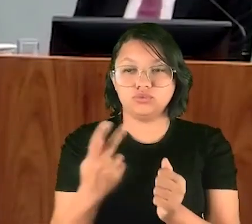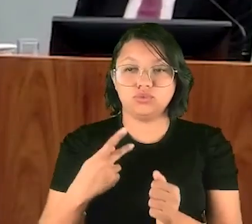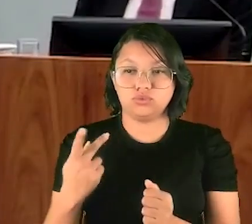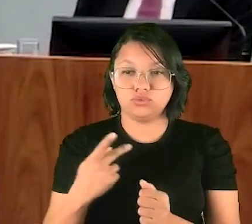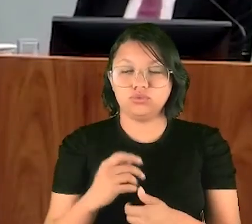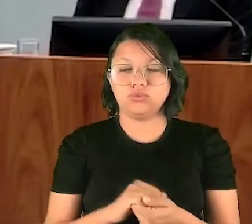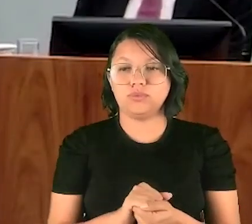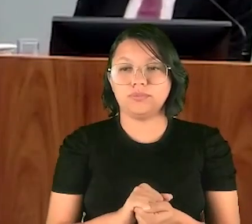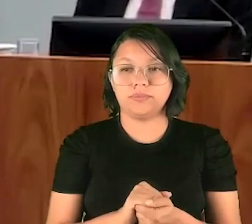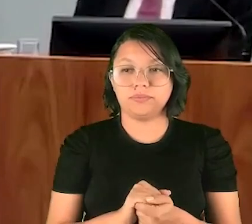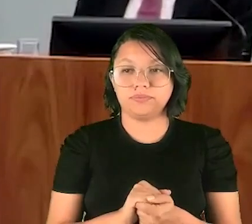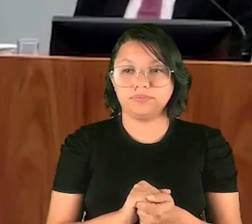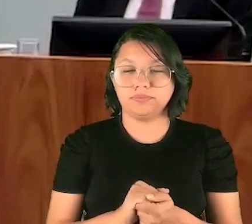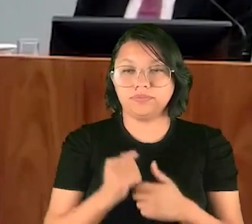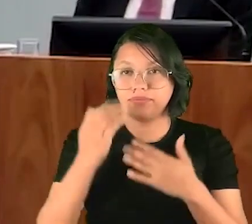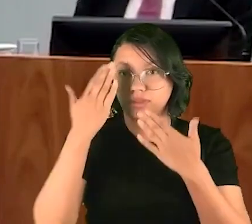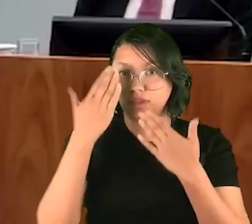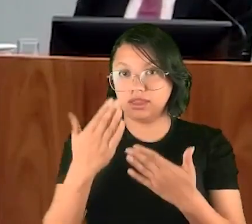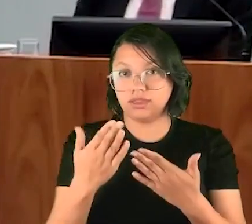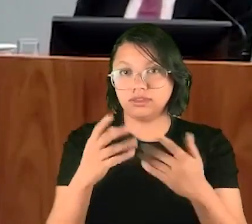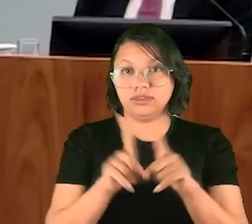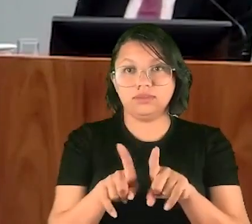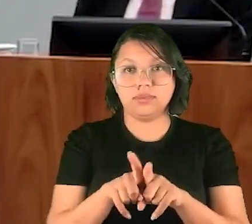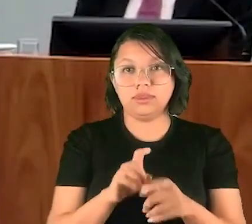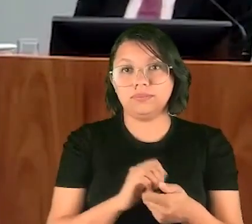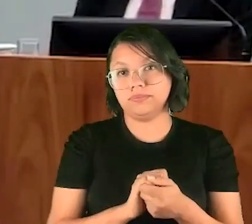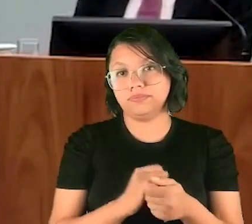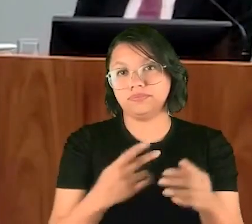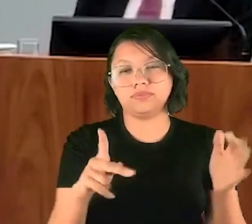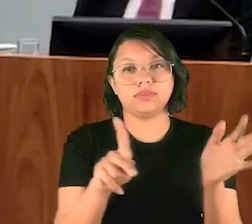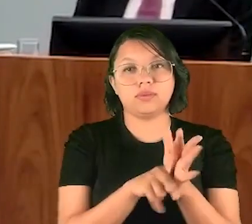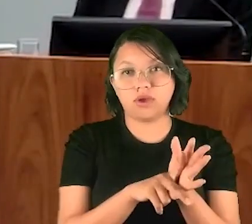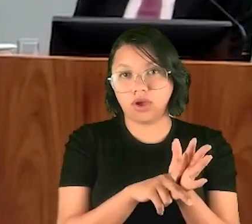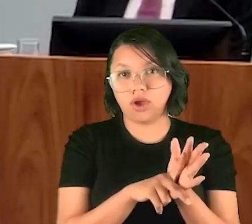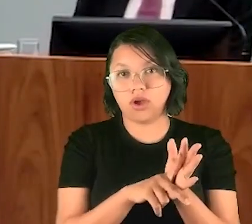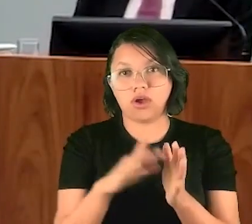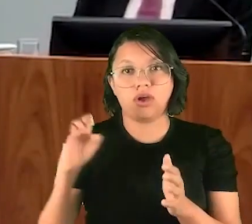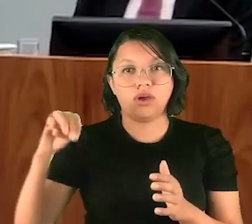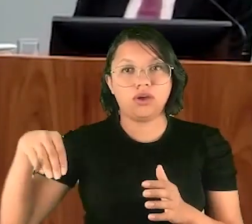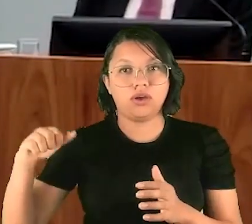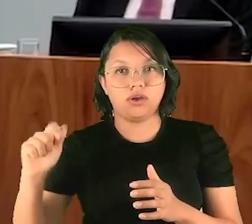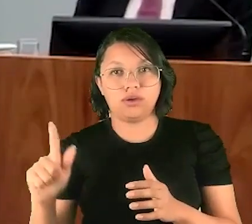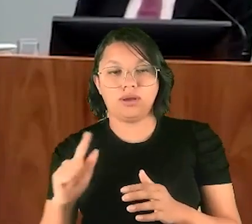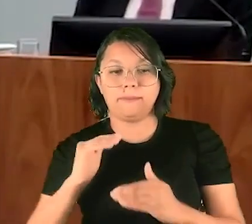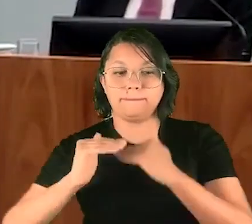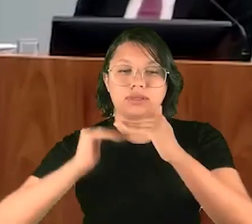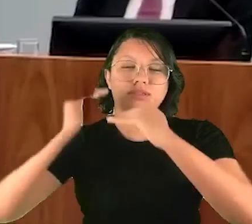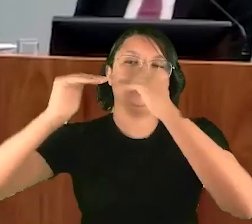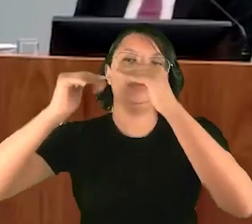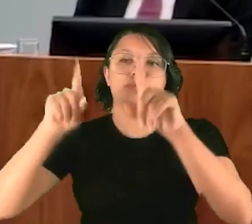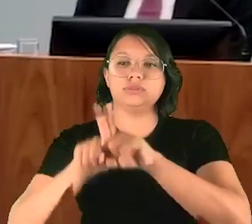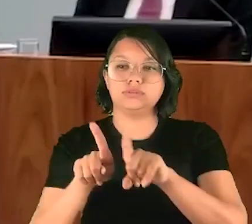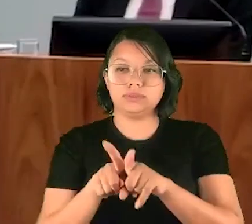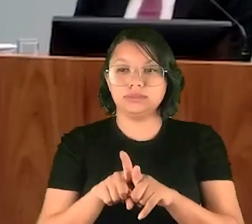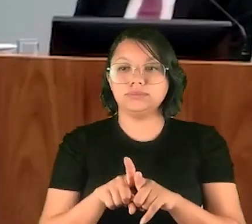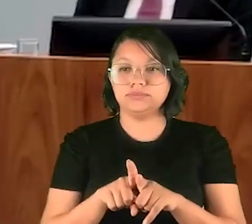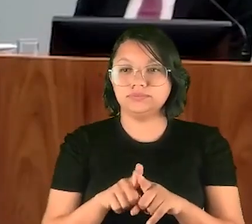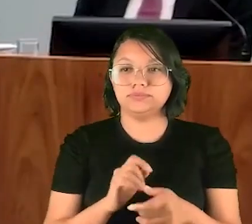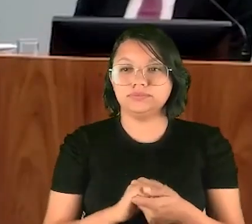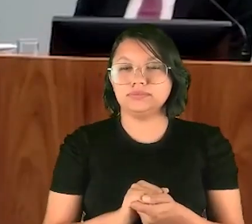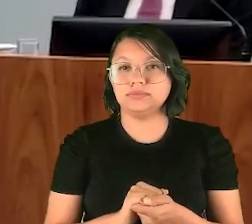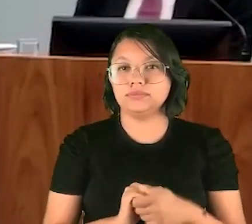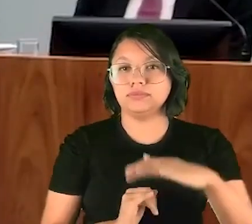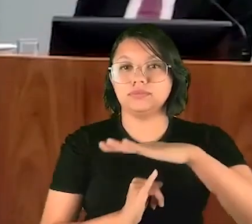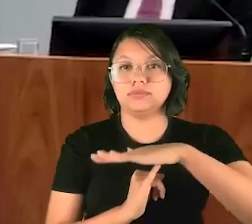debate, também de sua equipe que está aqui conosco, a doutora Joyce também, e agradecer também a própria EMAG